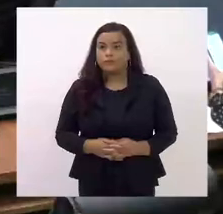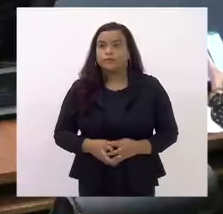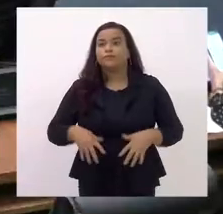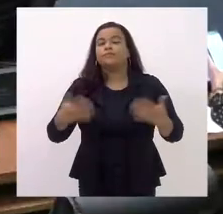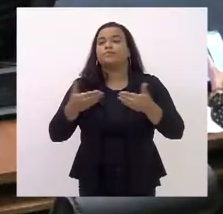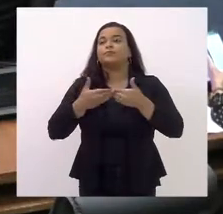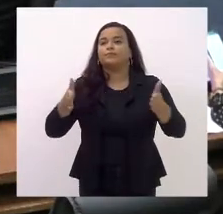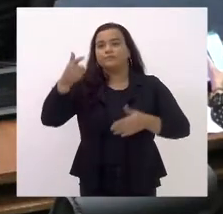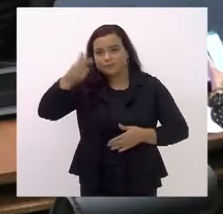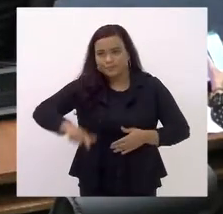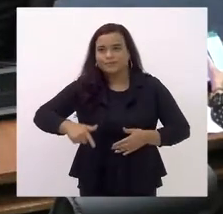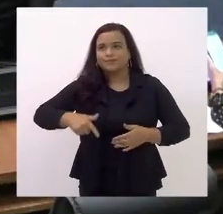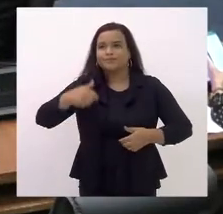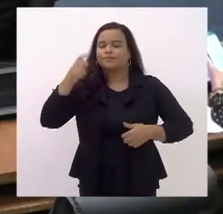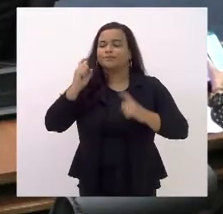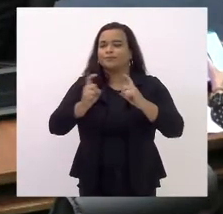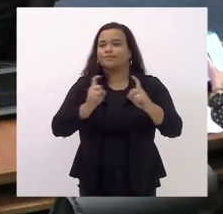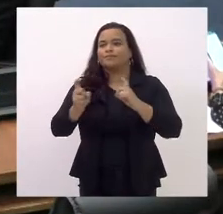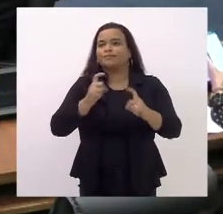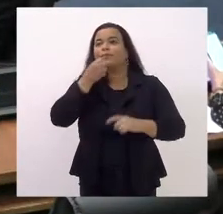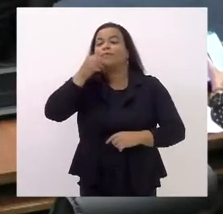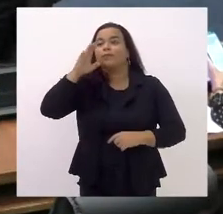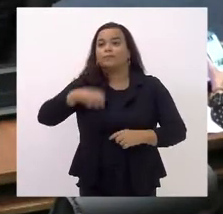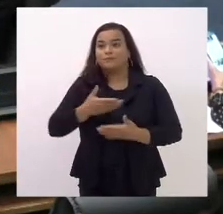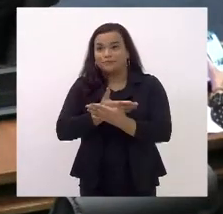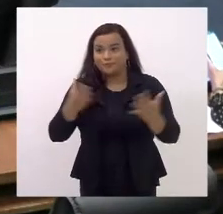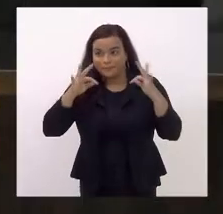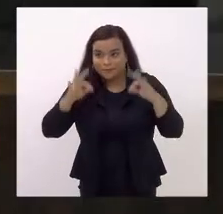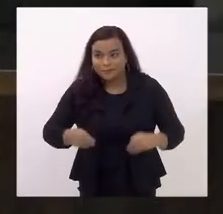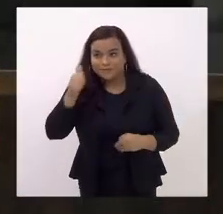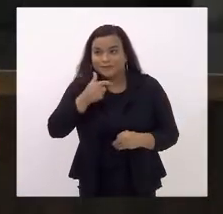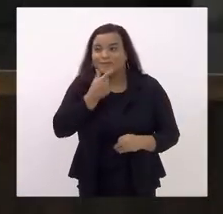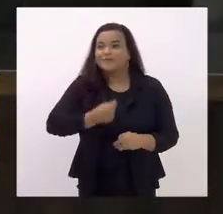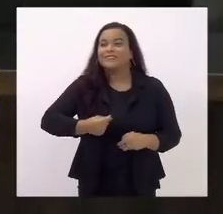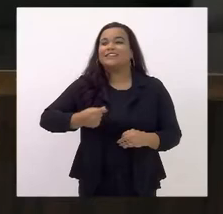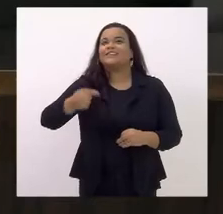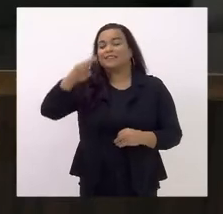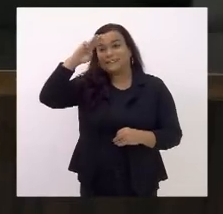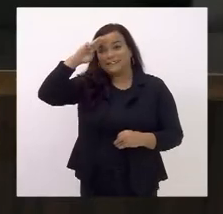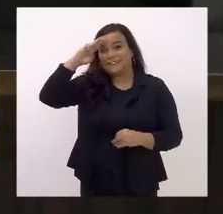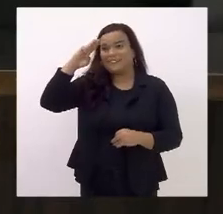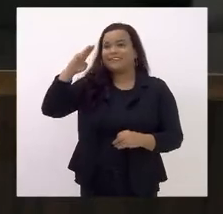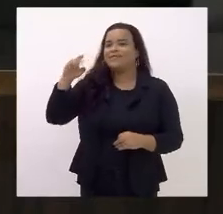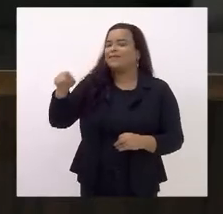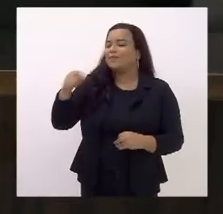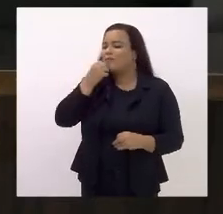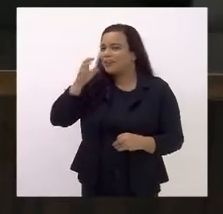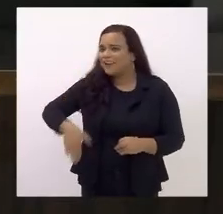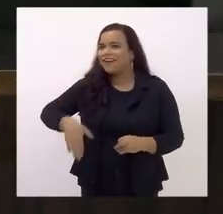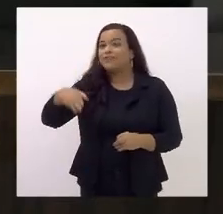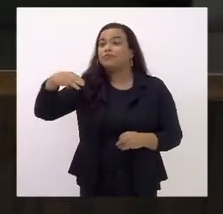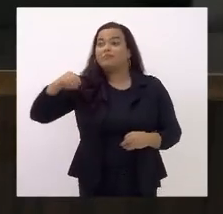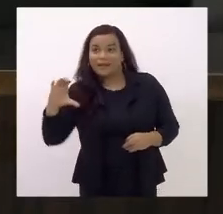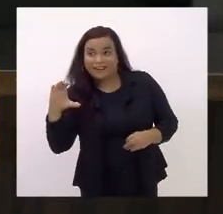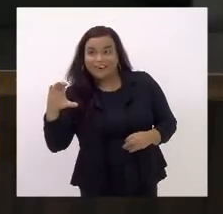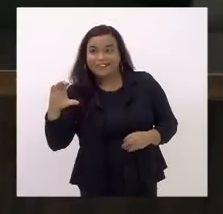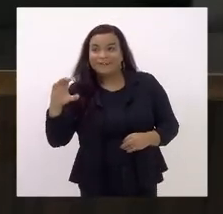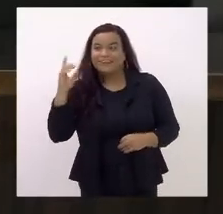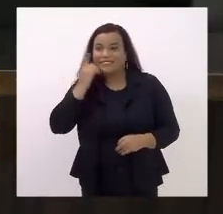Está reaberta a sessão. Boa tarde a todas e todos. Boa tarde, subtenente. Boa tarde, Mink. Boa